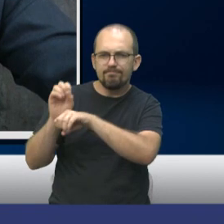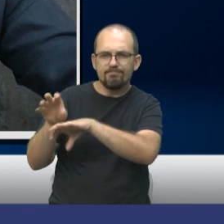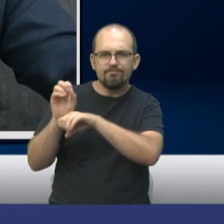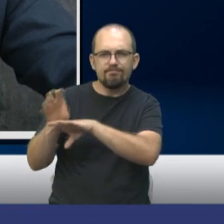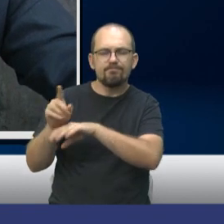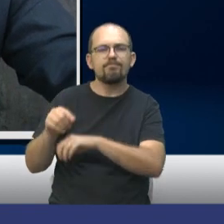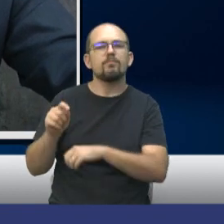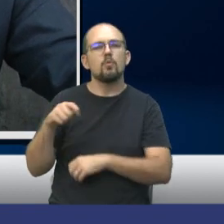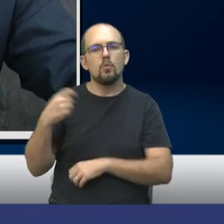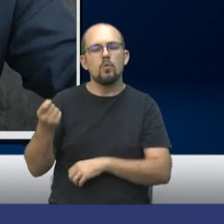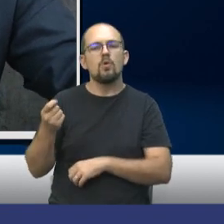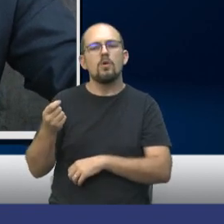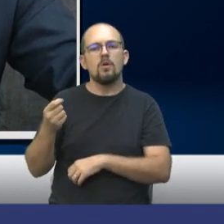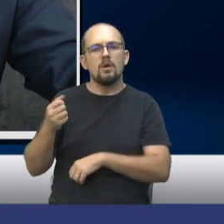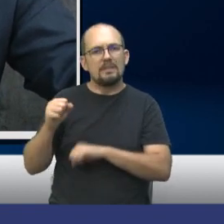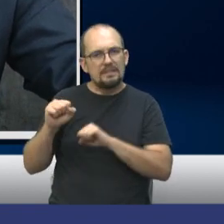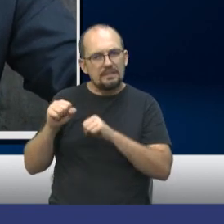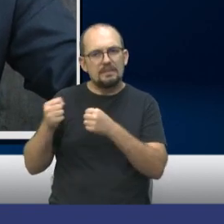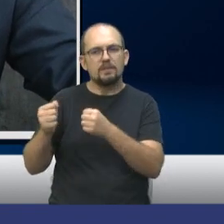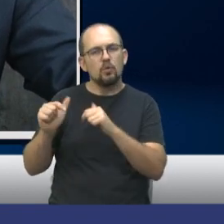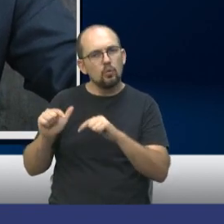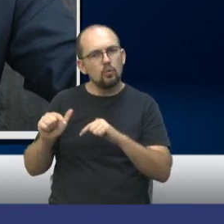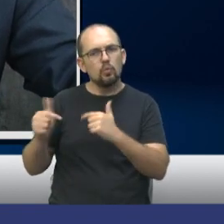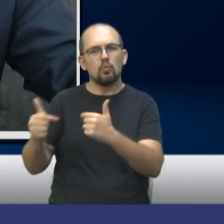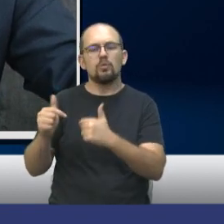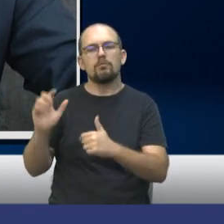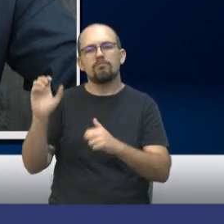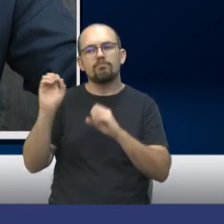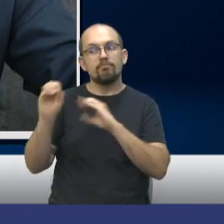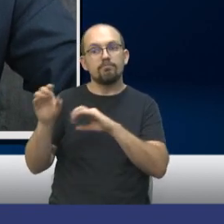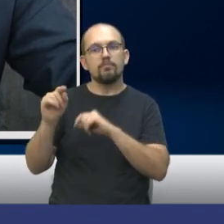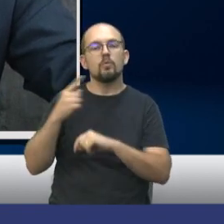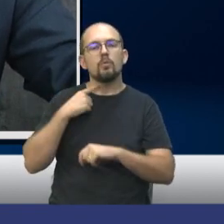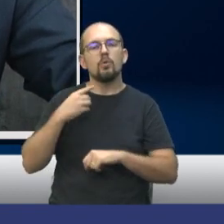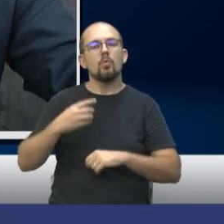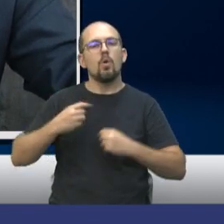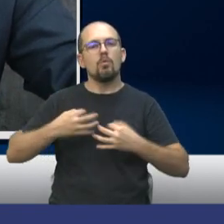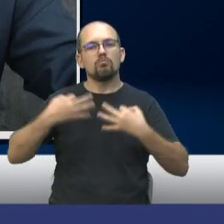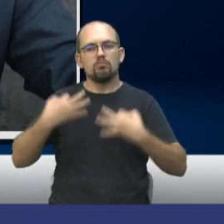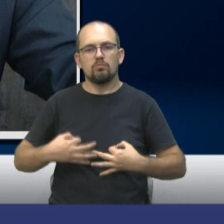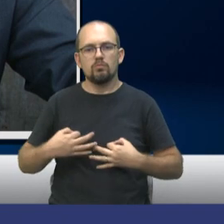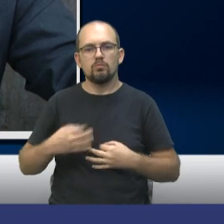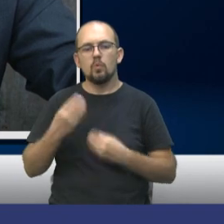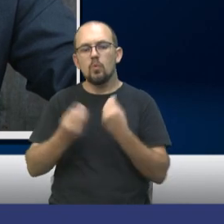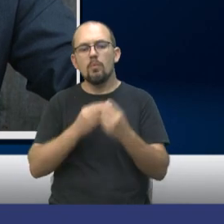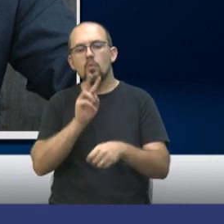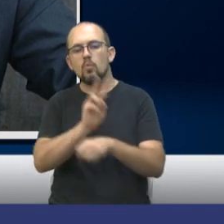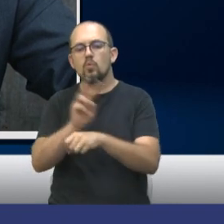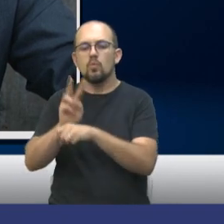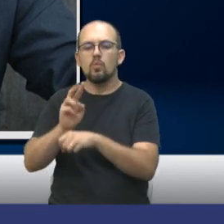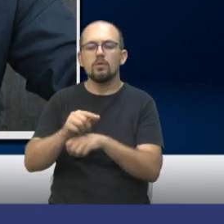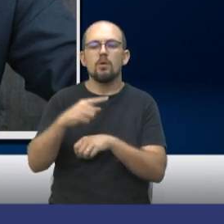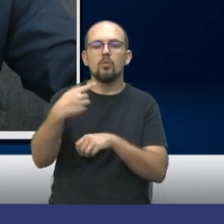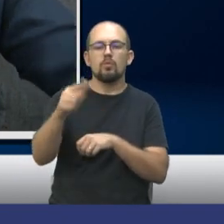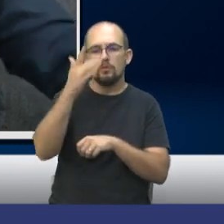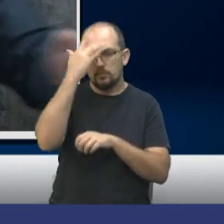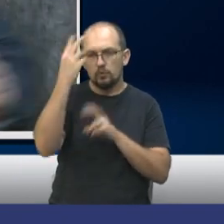luta e ensina a eles o domínio de manter a integridade física do adversário. Parabéns,